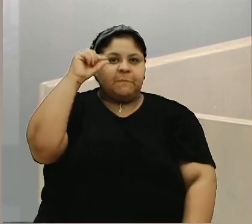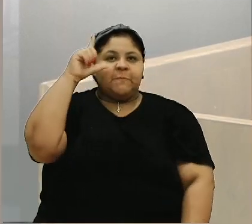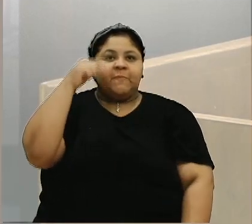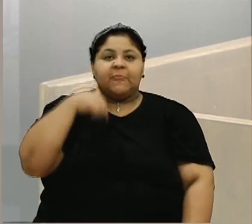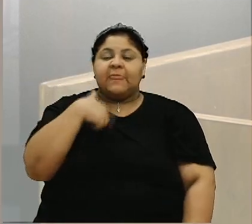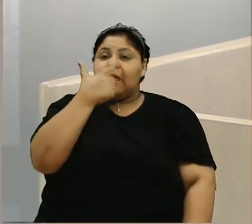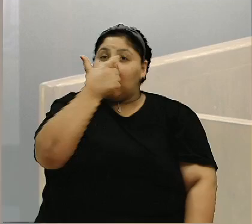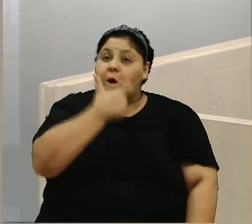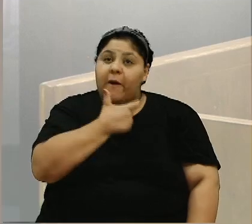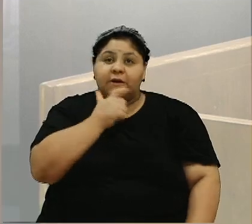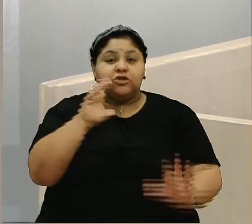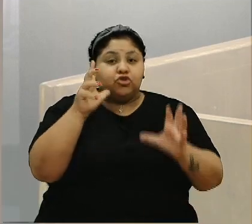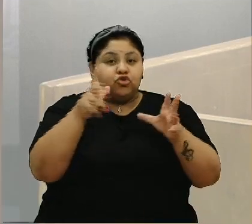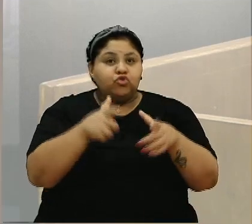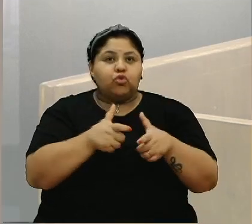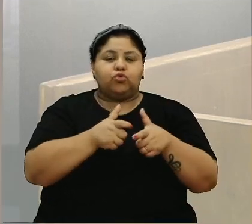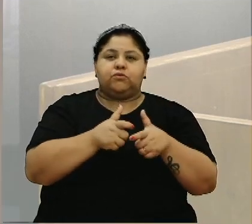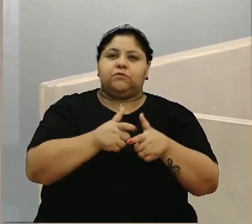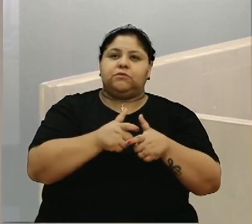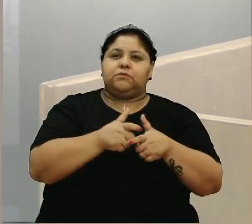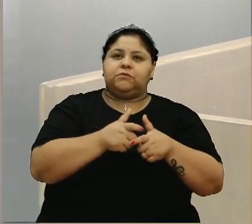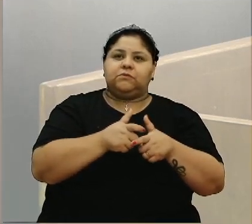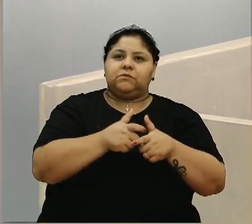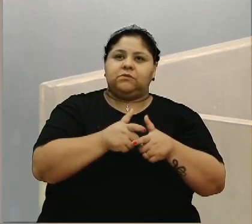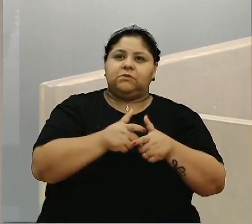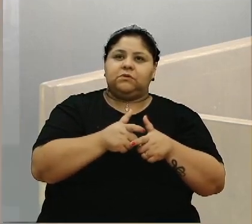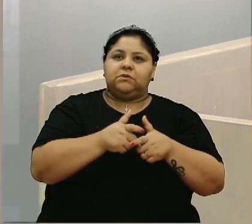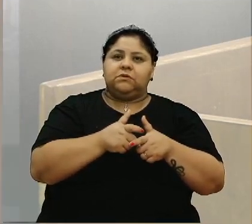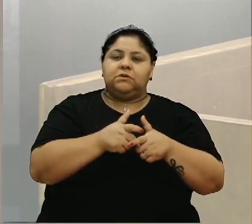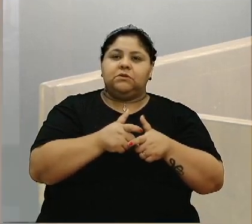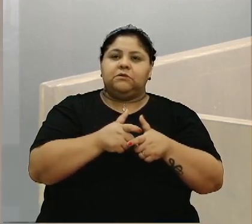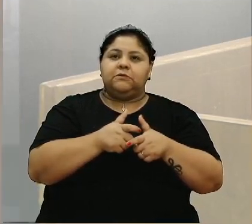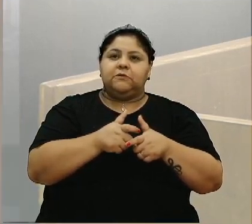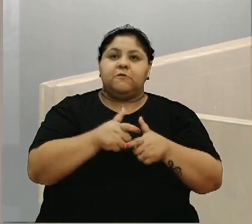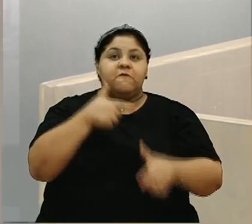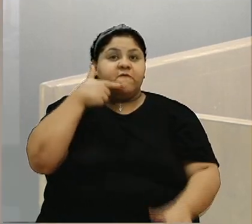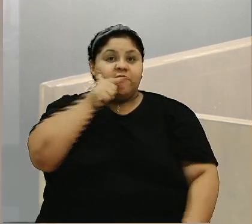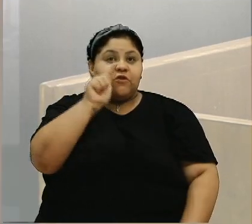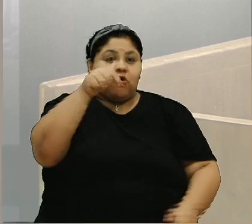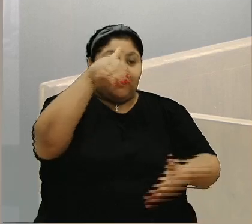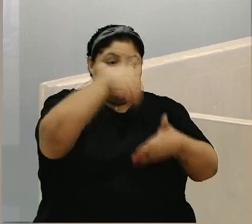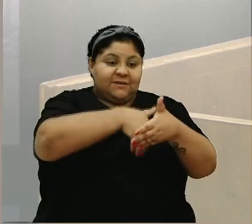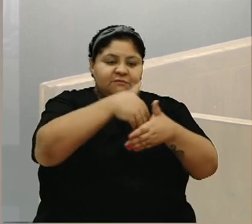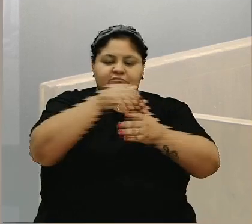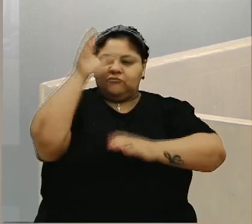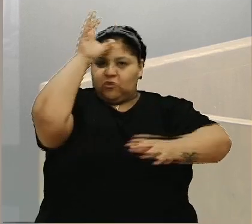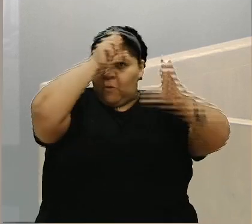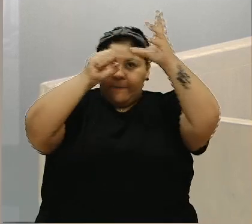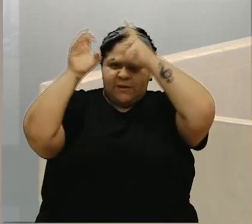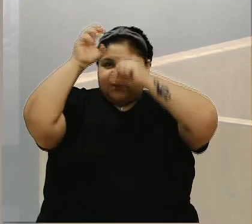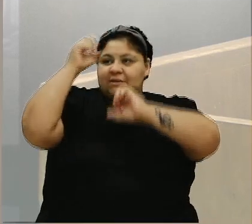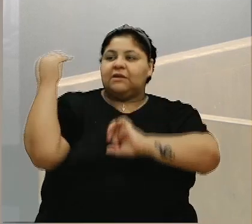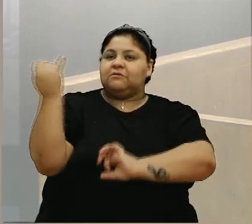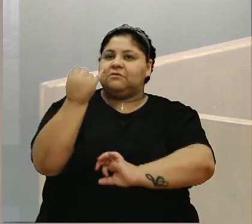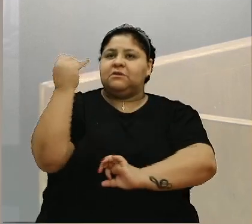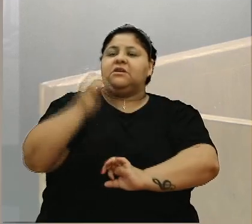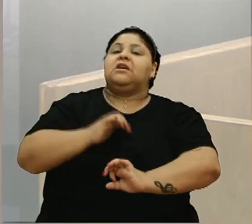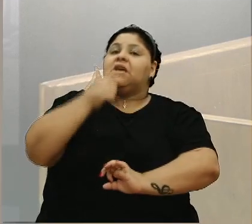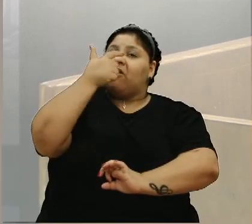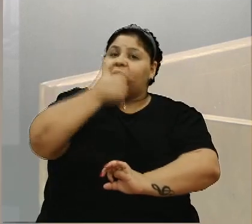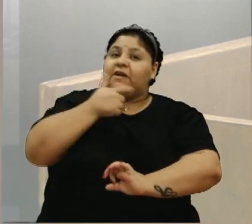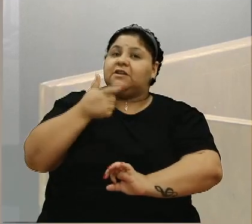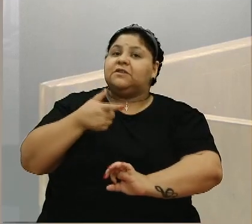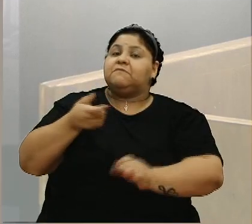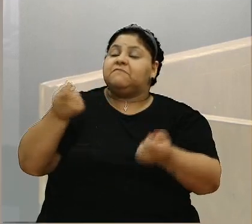acho que todos saem grandes desta eleição, com aprendizados importantes. Eu acho que a gente